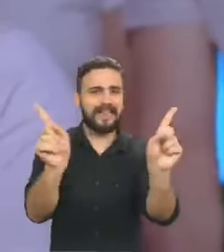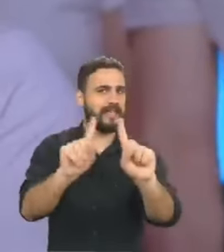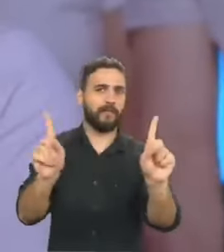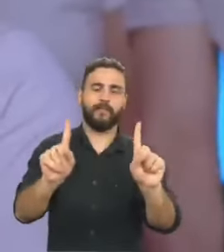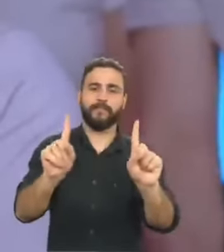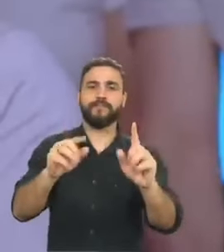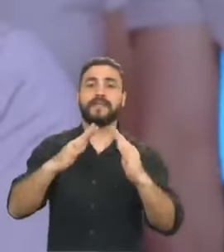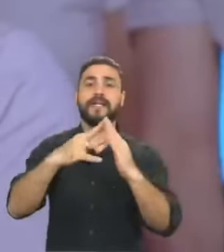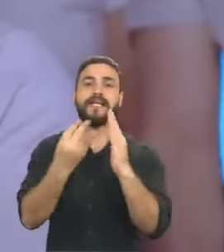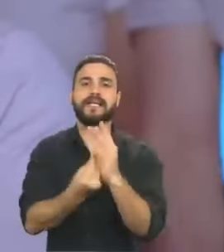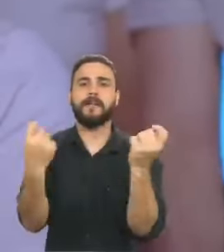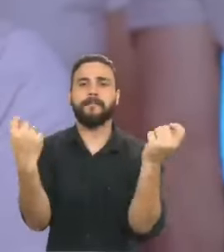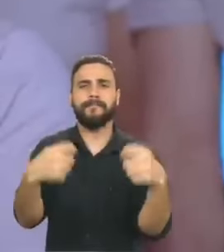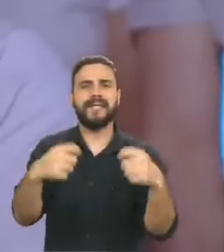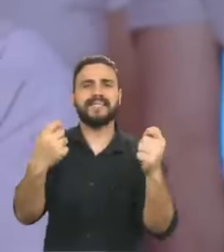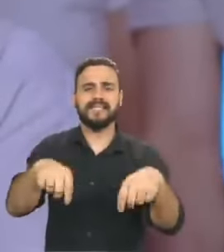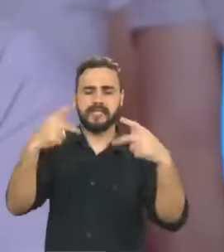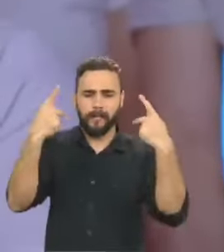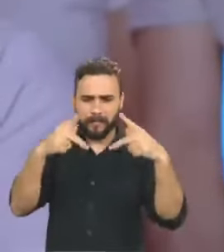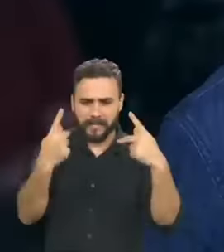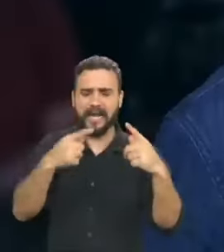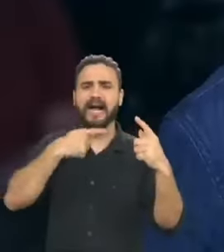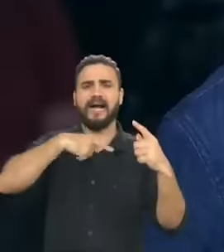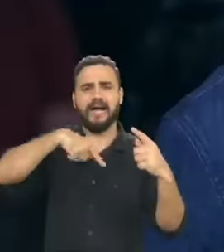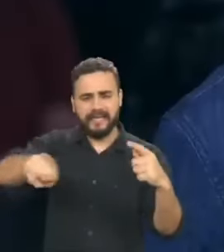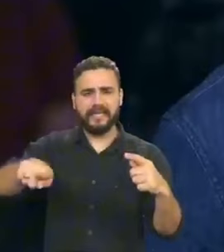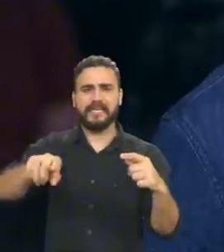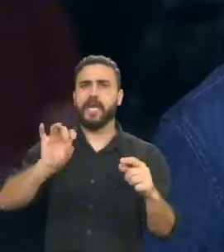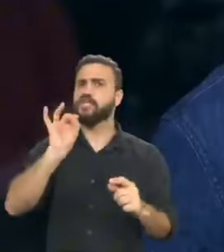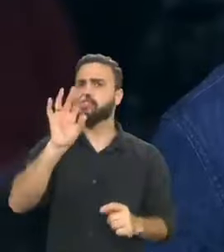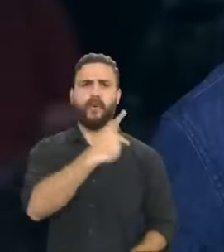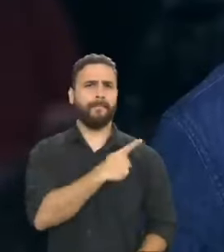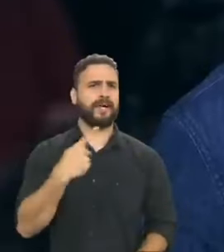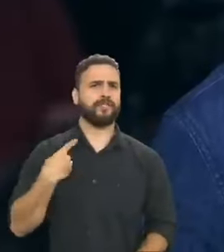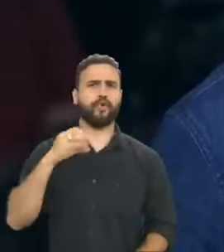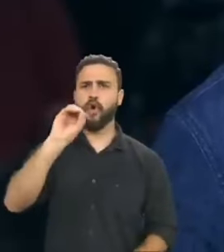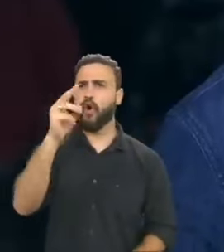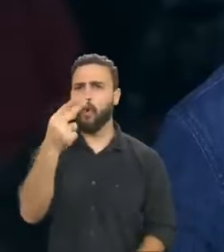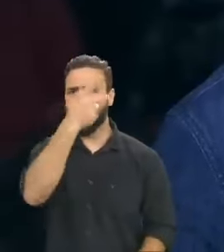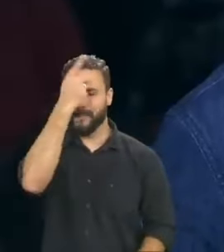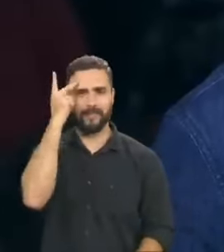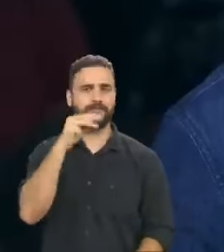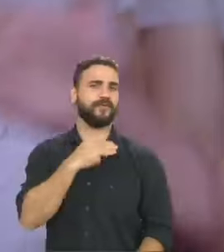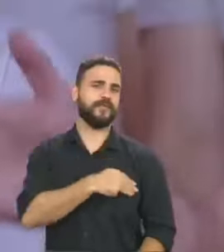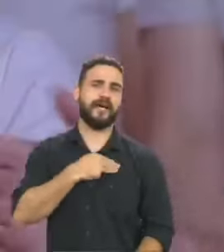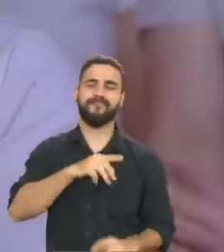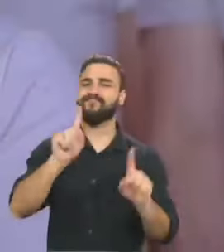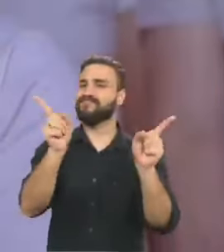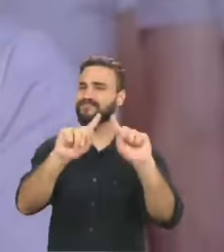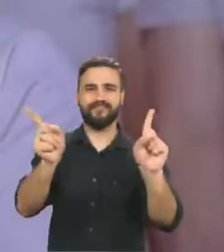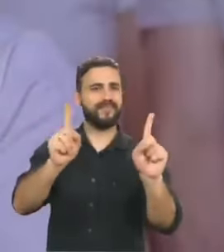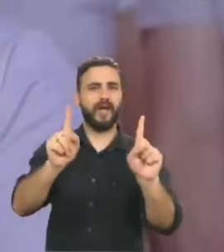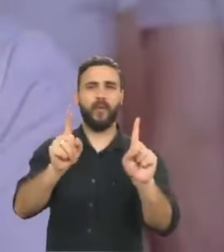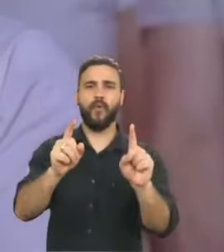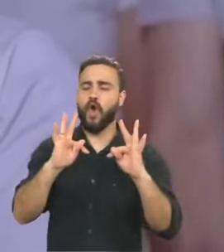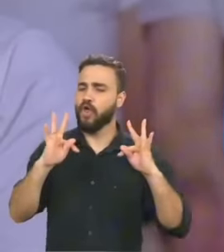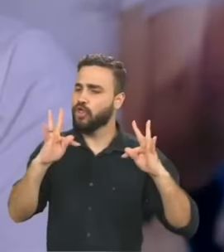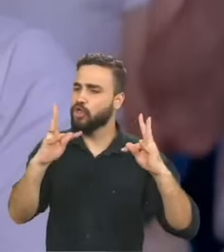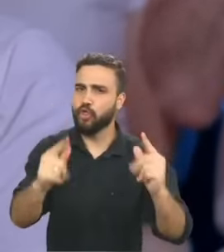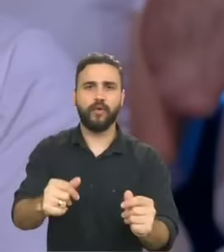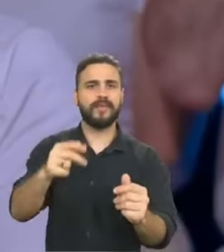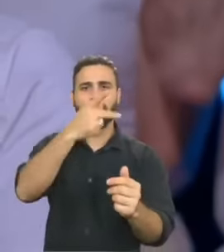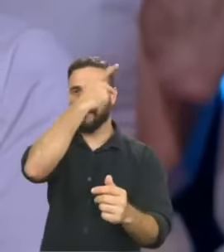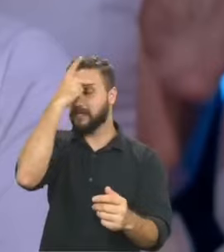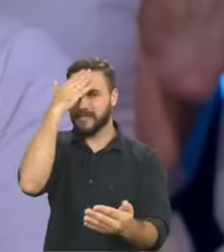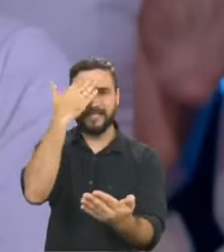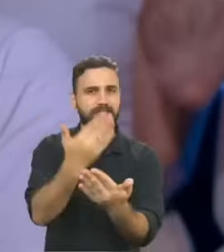que só quem prega é o pastor, né? Só quem pode falar de Jesus é o teólogo que pode colocar,